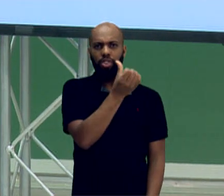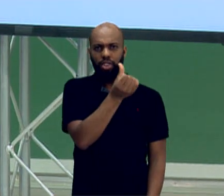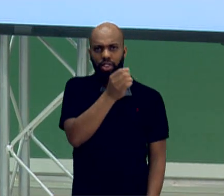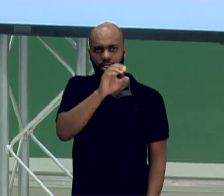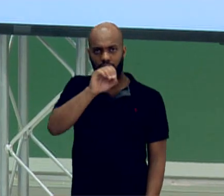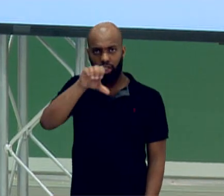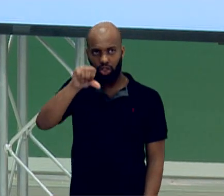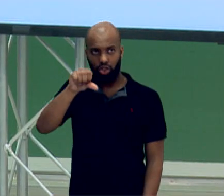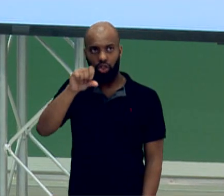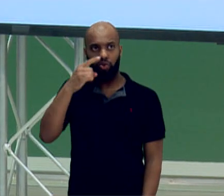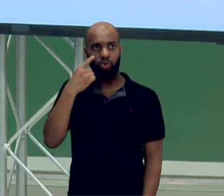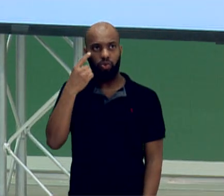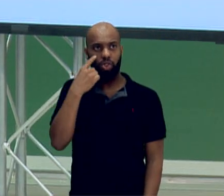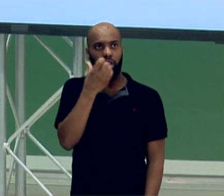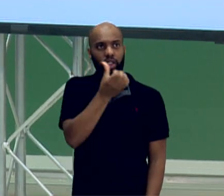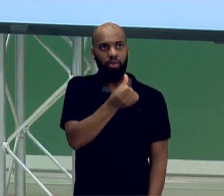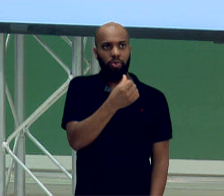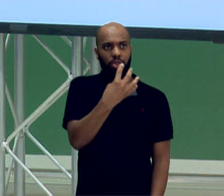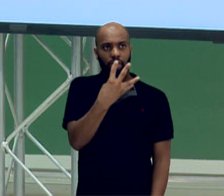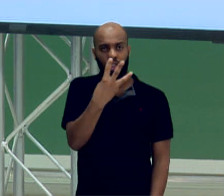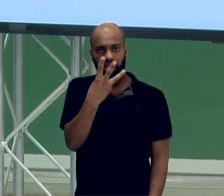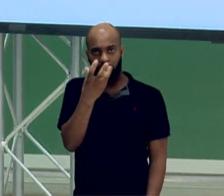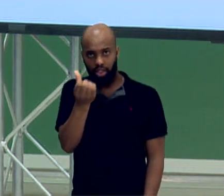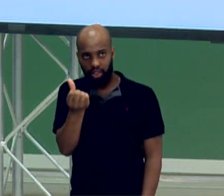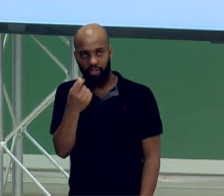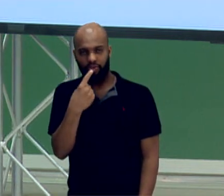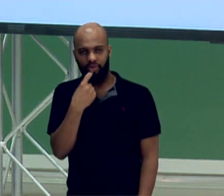6.436. Conseguiram resolver aí?